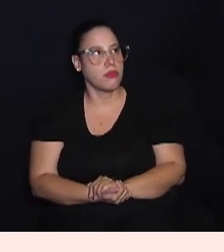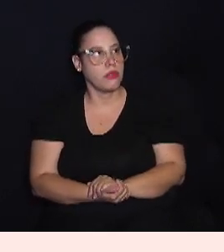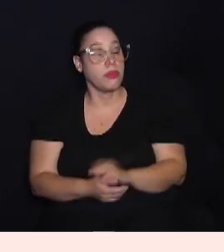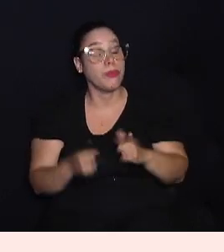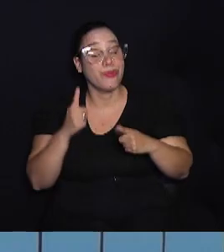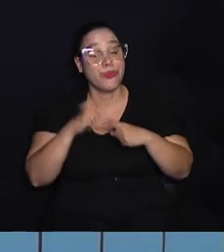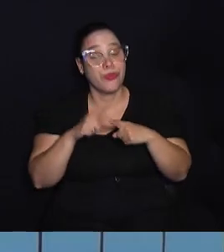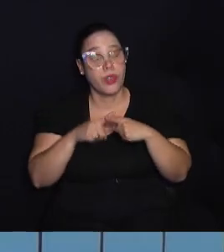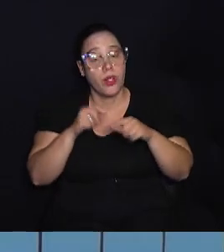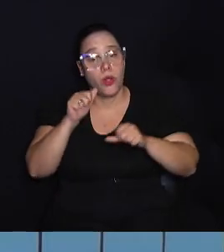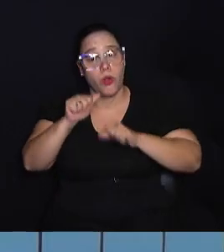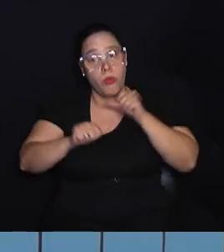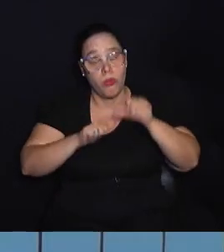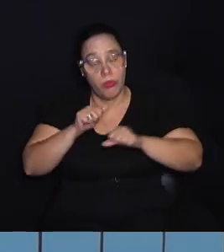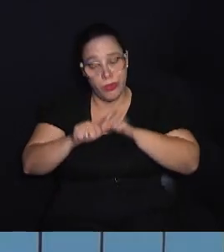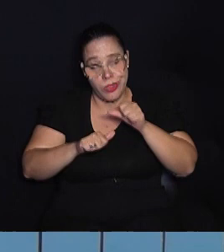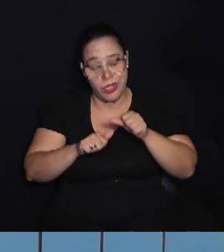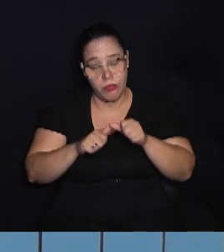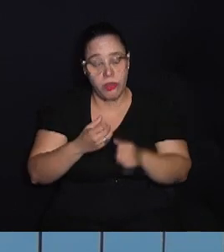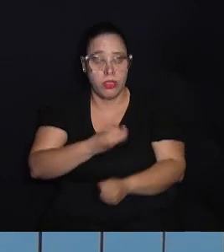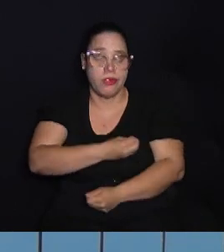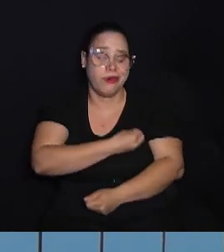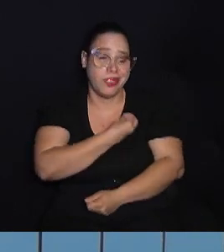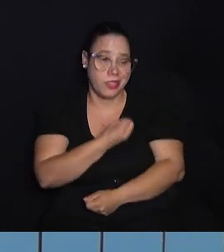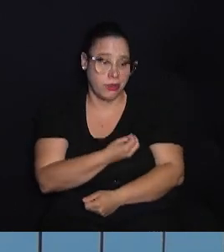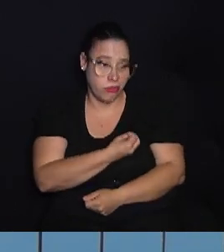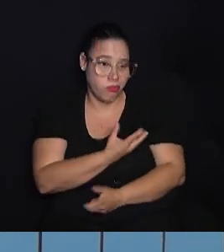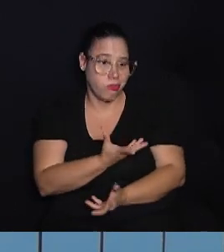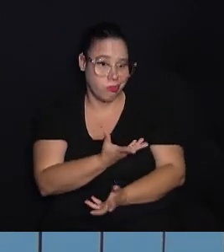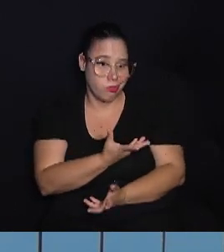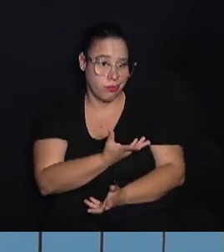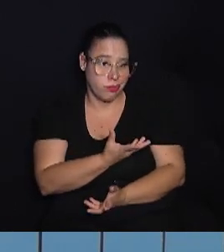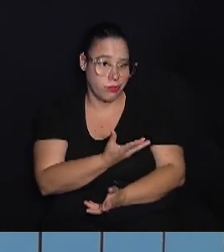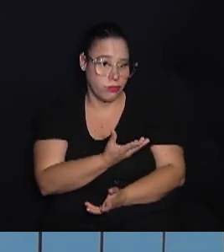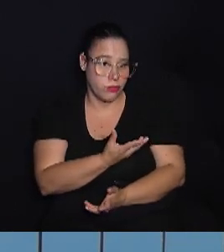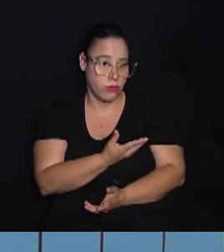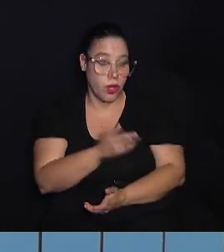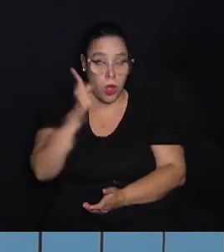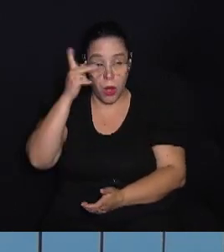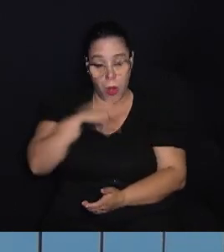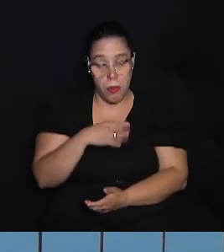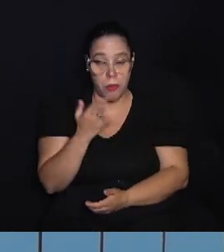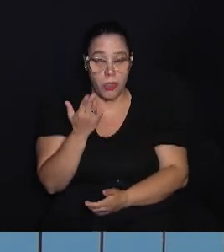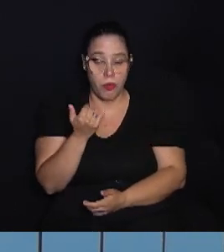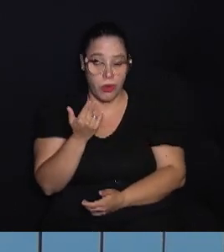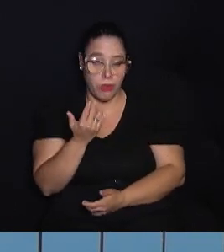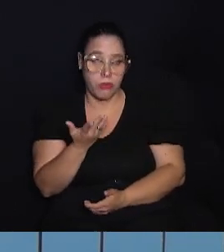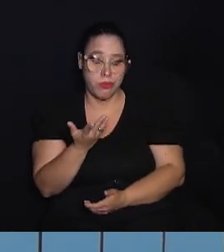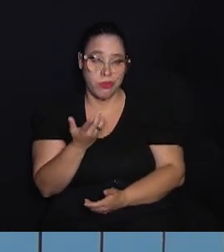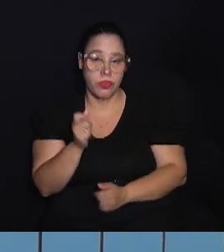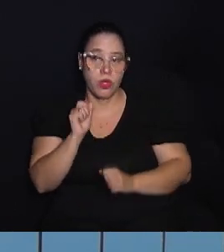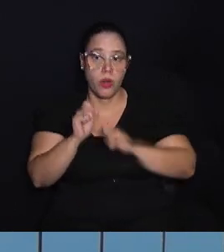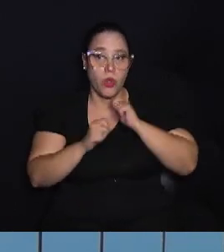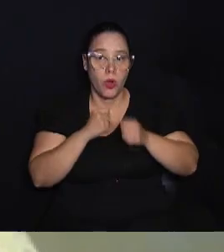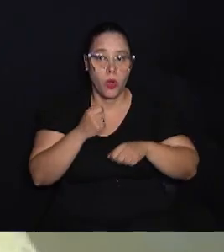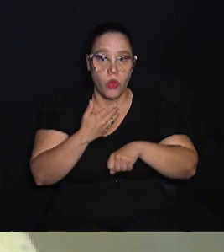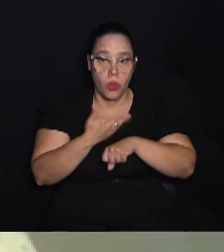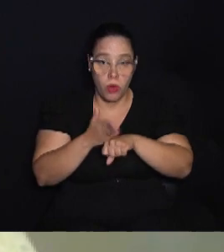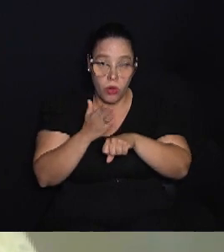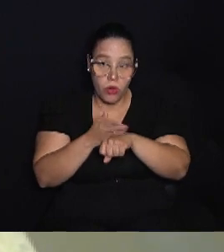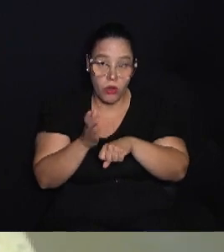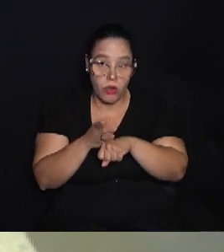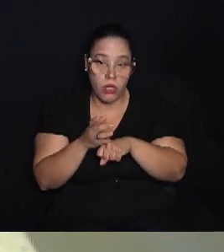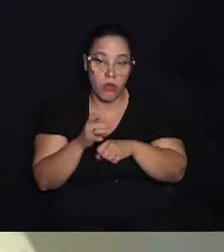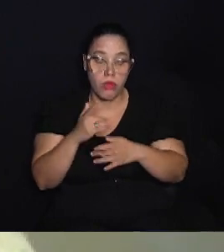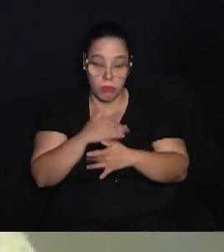Porque nós mudamos os nossos hábitos, né, de preparar a nossa própria comida, e aí, como a gente prepara, a gente tem alimentos